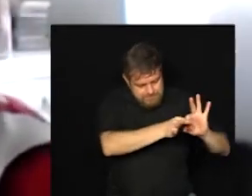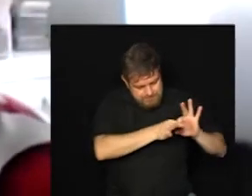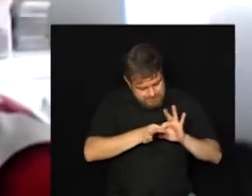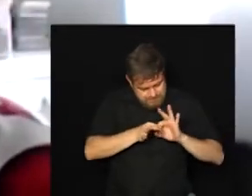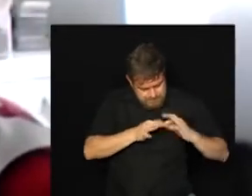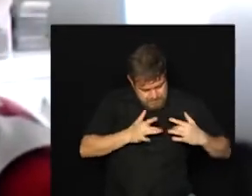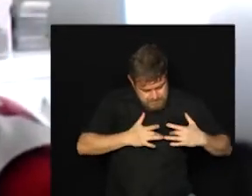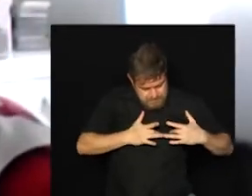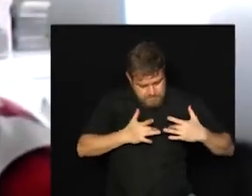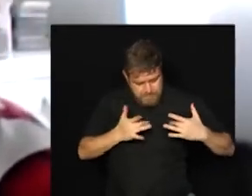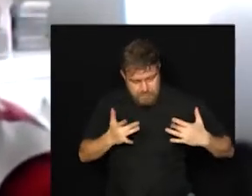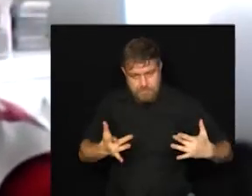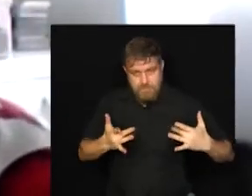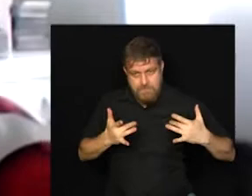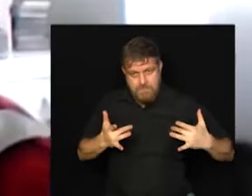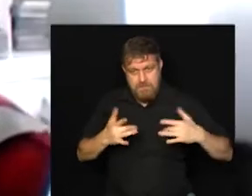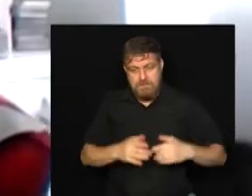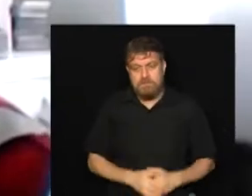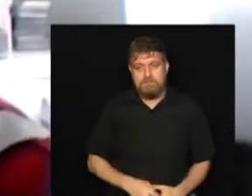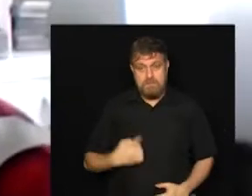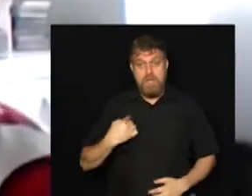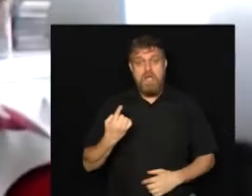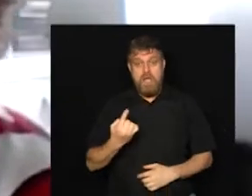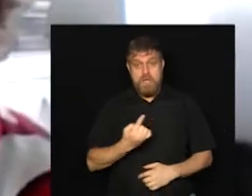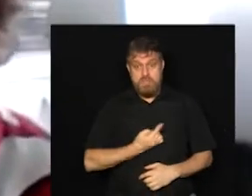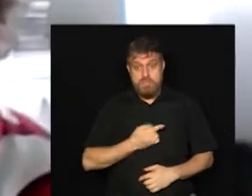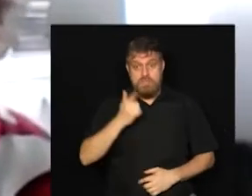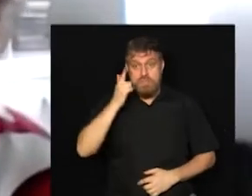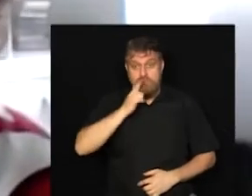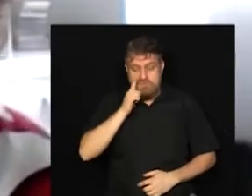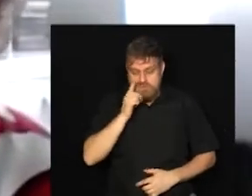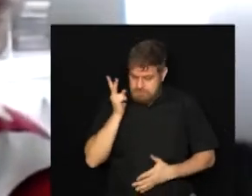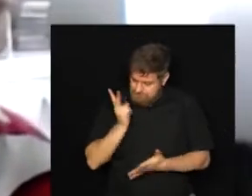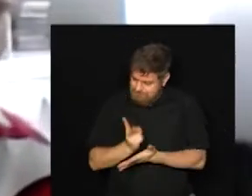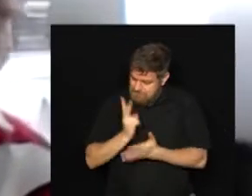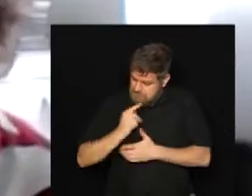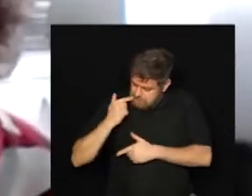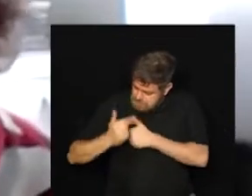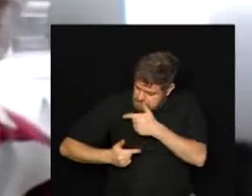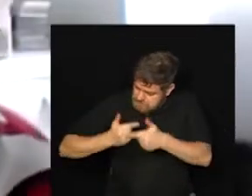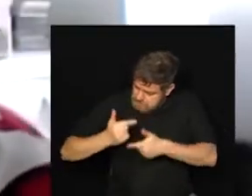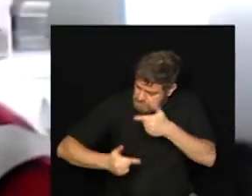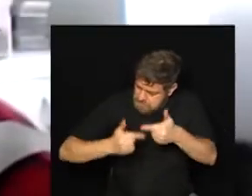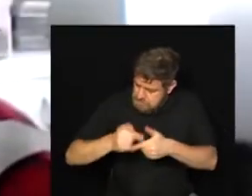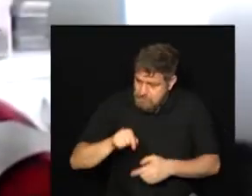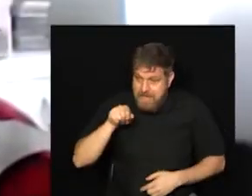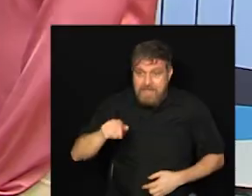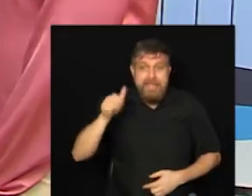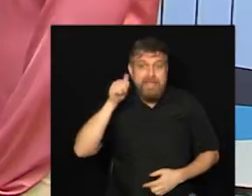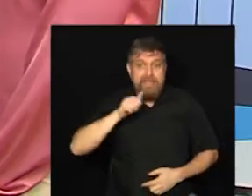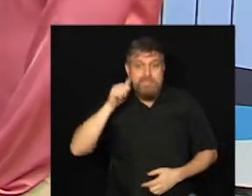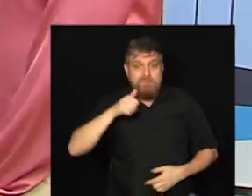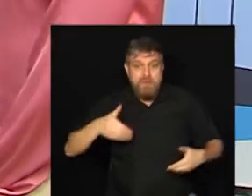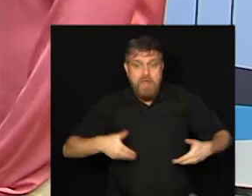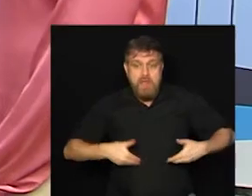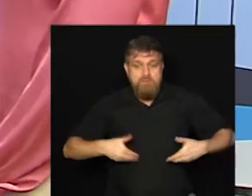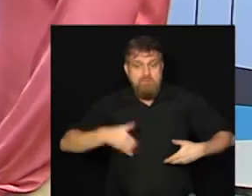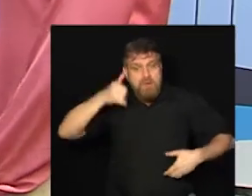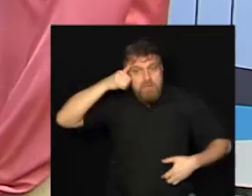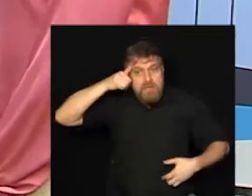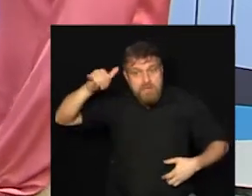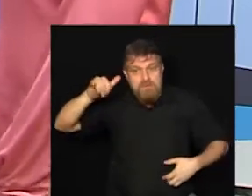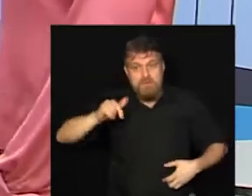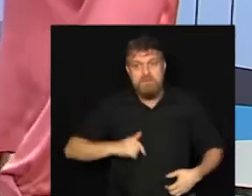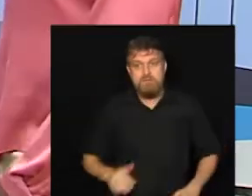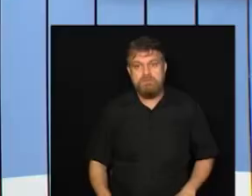fraternidade e que ajudou para que a gente ficasse de pé até agora e essas mulheres não passassem necessidade. É isso mesmo,